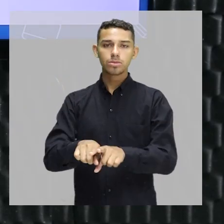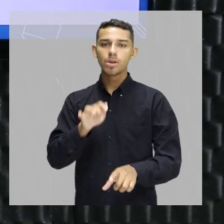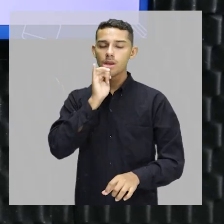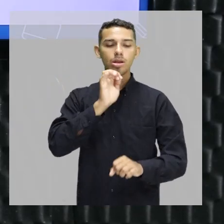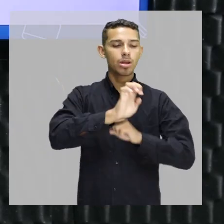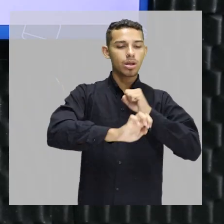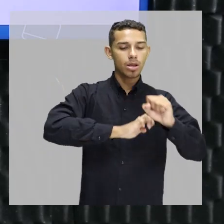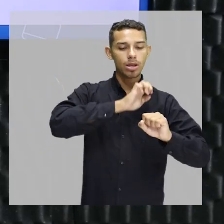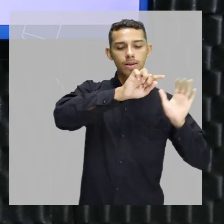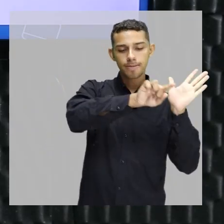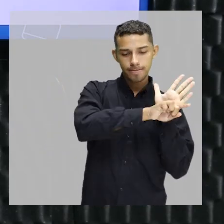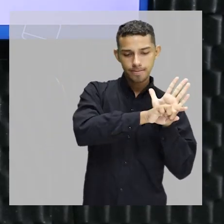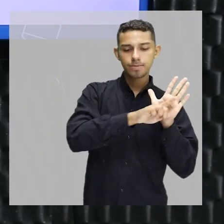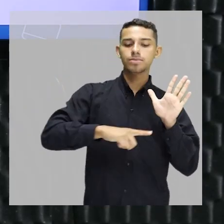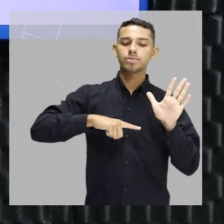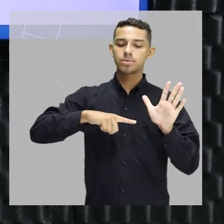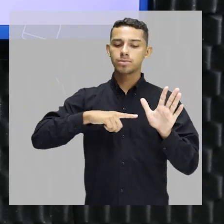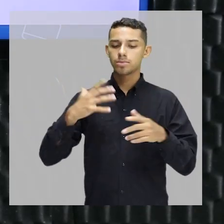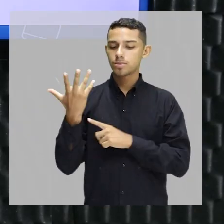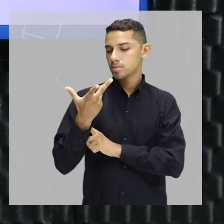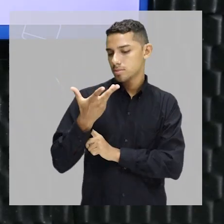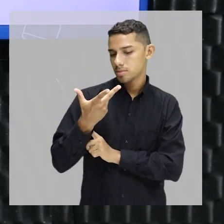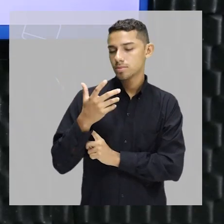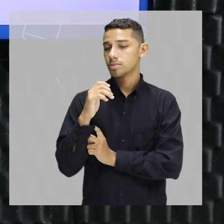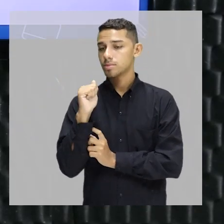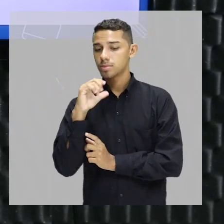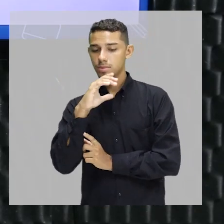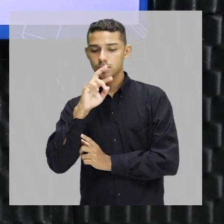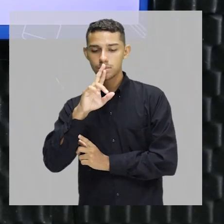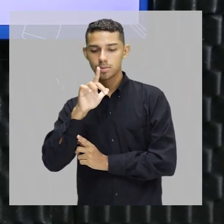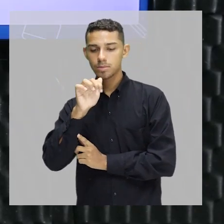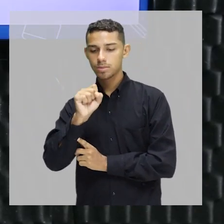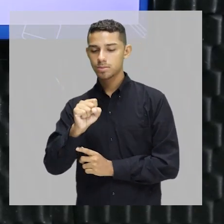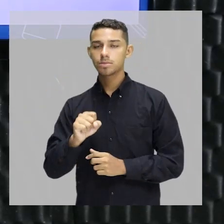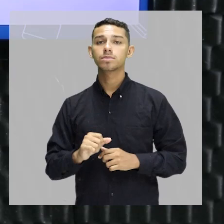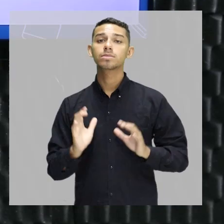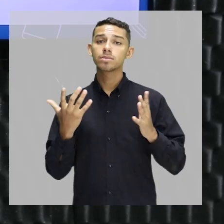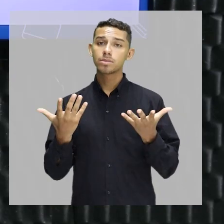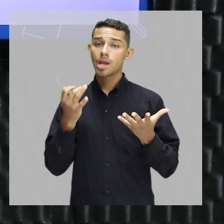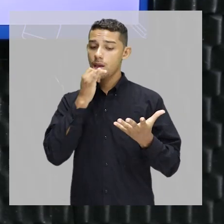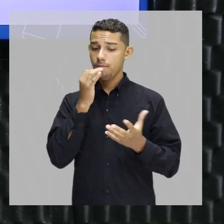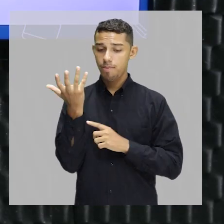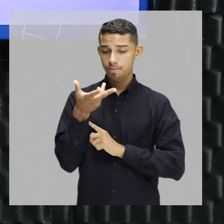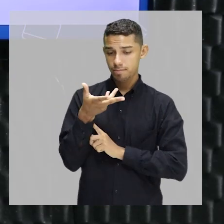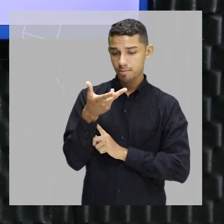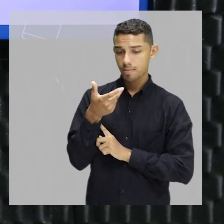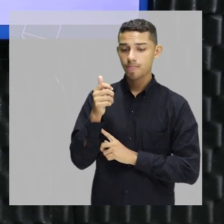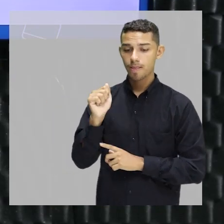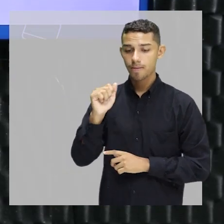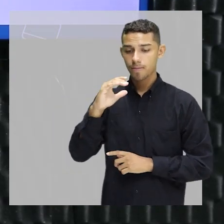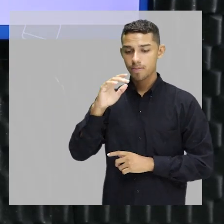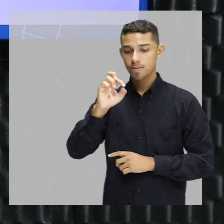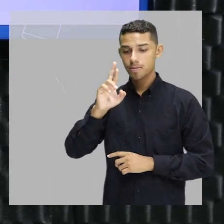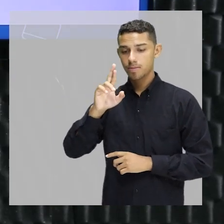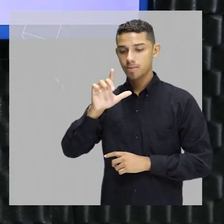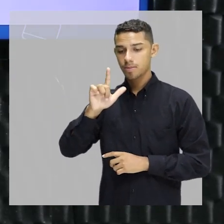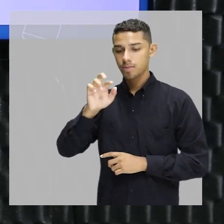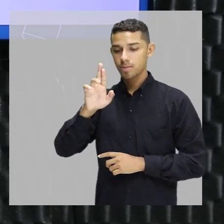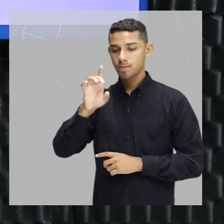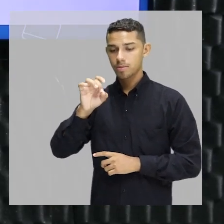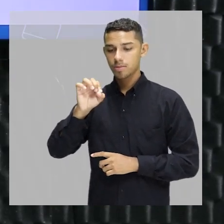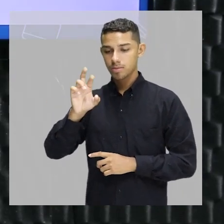partícula elementar, tá, ok? E acelera, ok? Esse é o caso do acelerador, né, que nós chamamos de